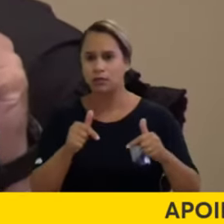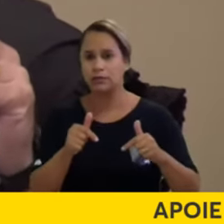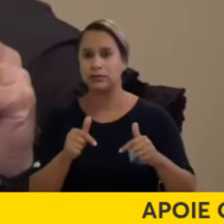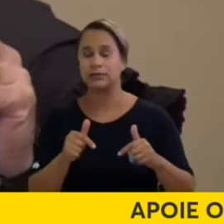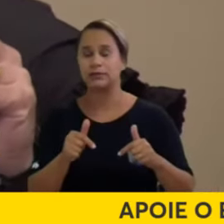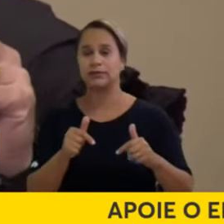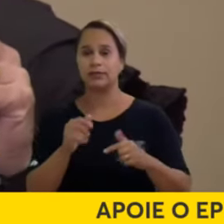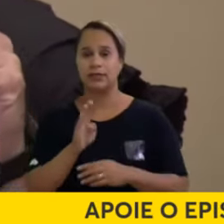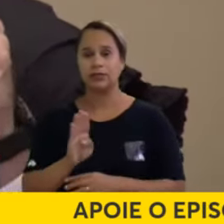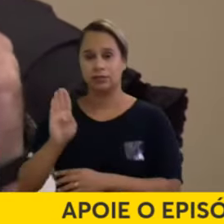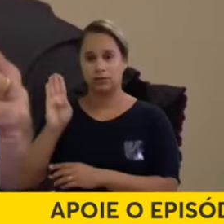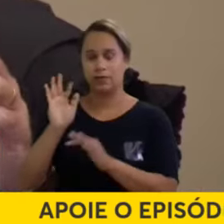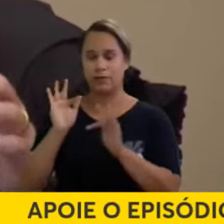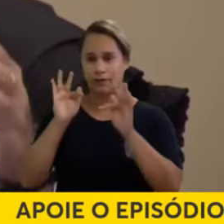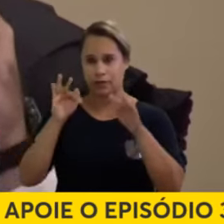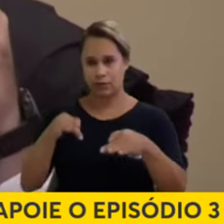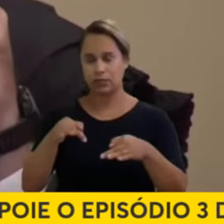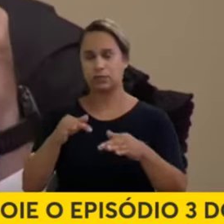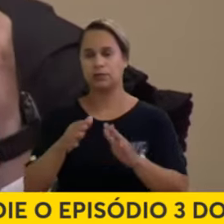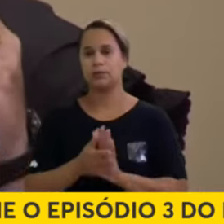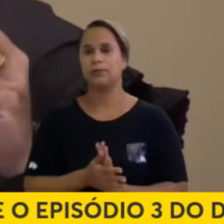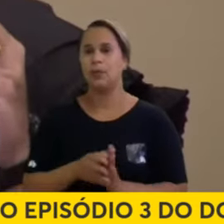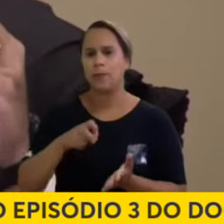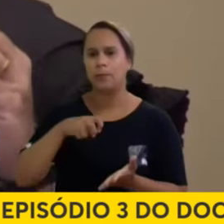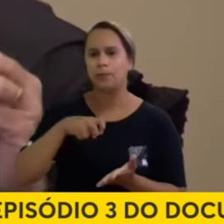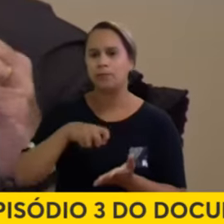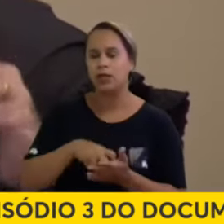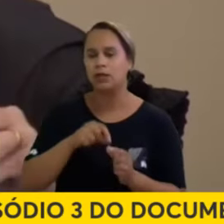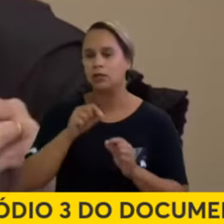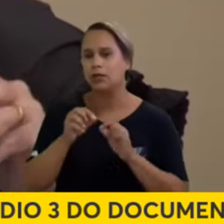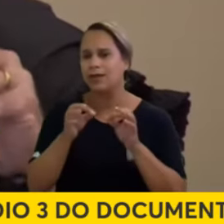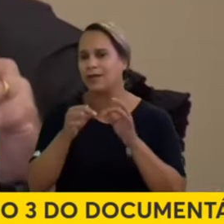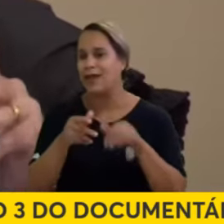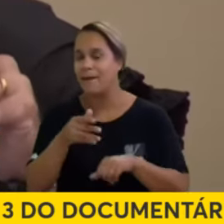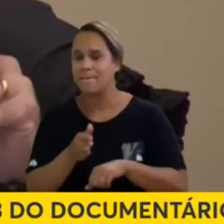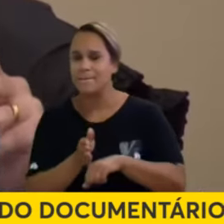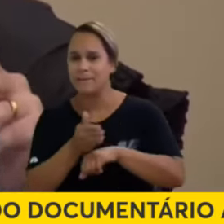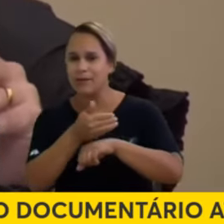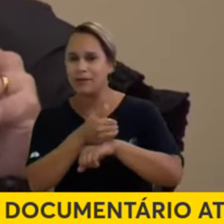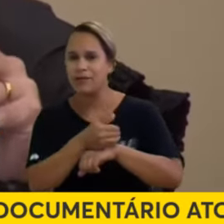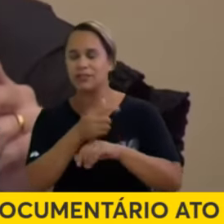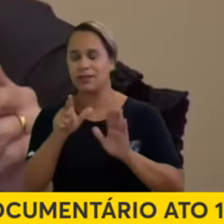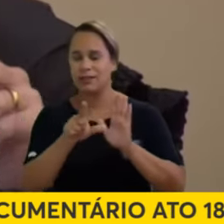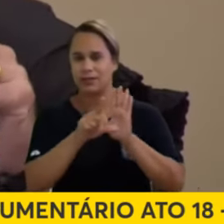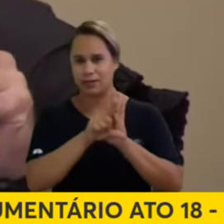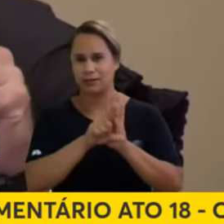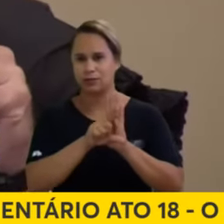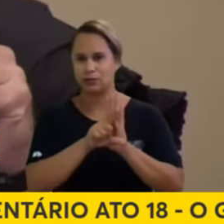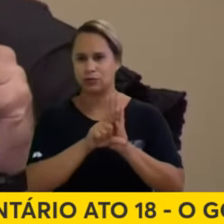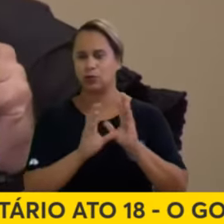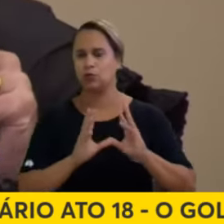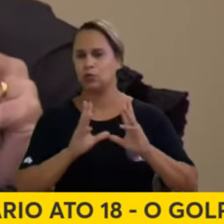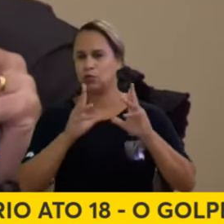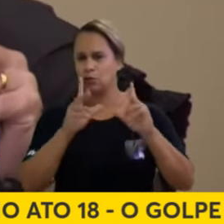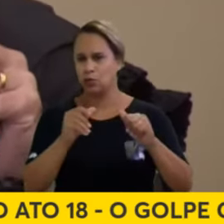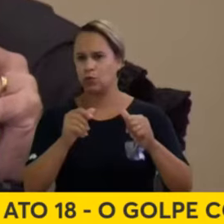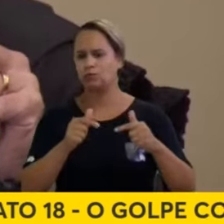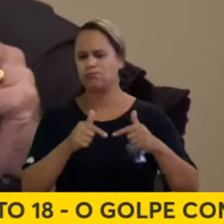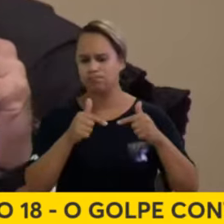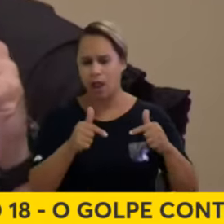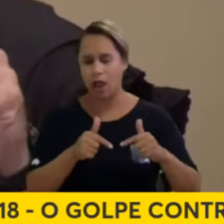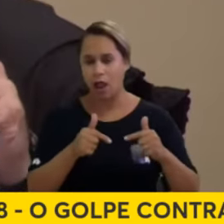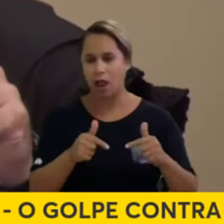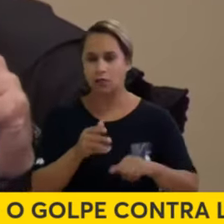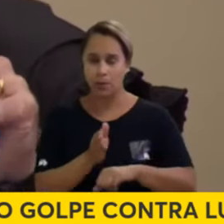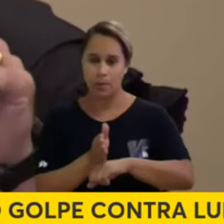prevista em lei assim deveria ter ser demonstrado nesse caso que todos os atos de despesas de pré-campanha presidencial